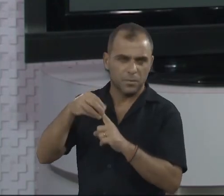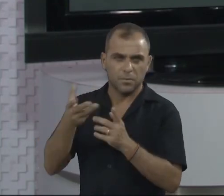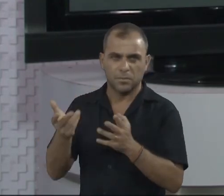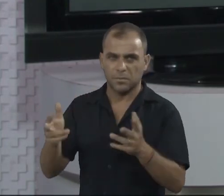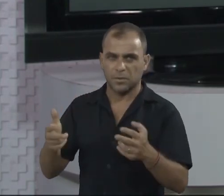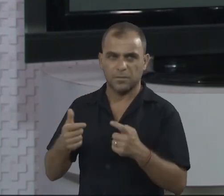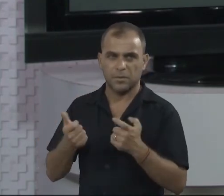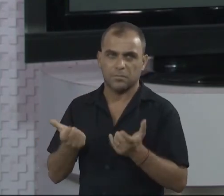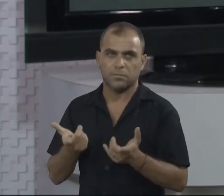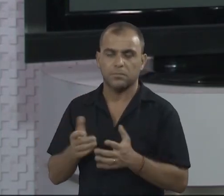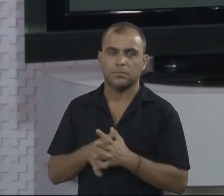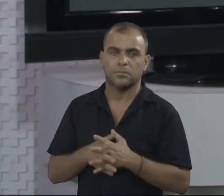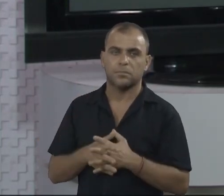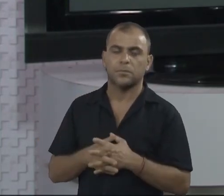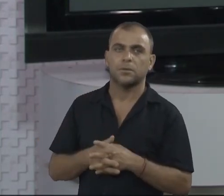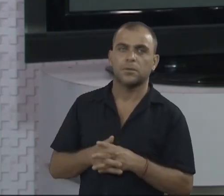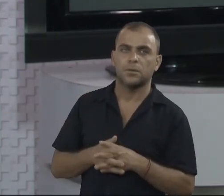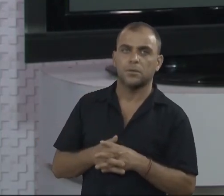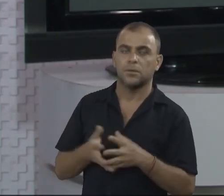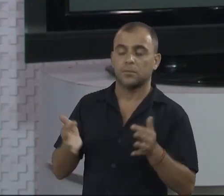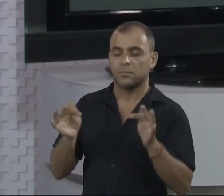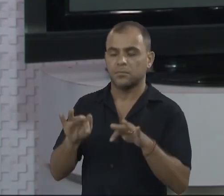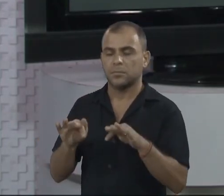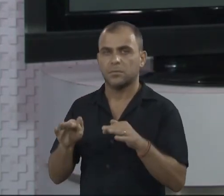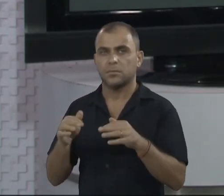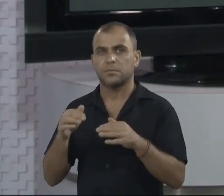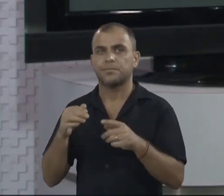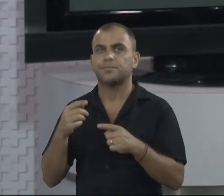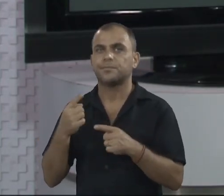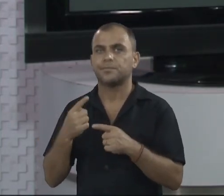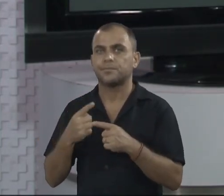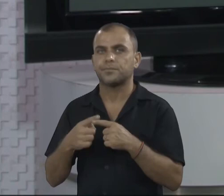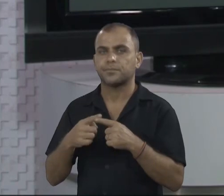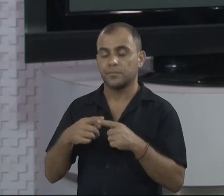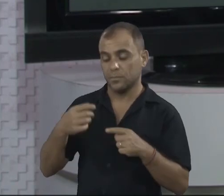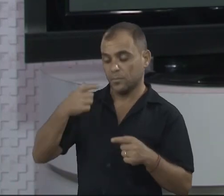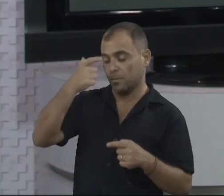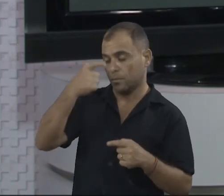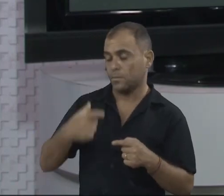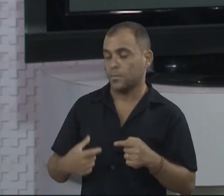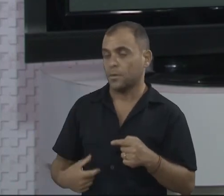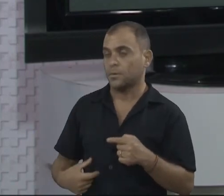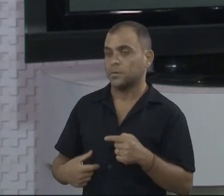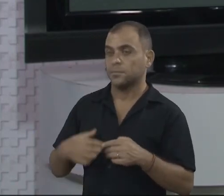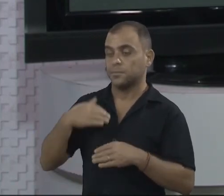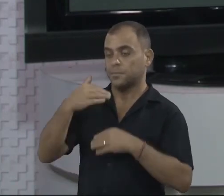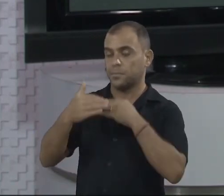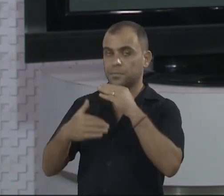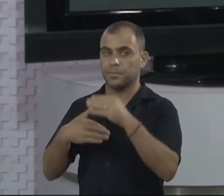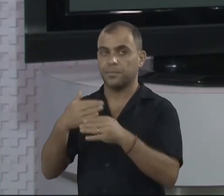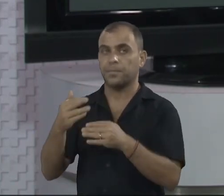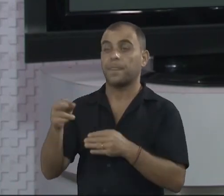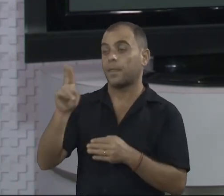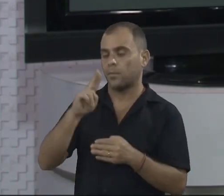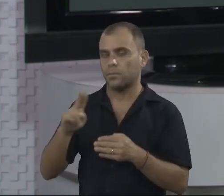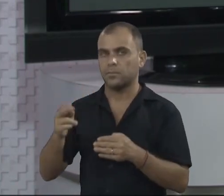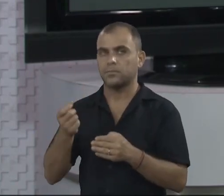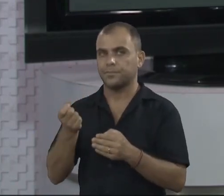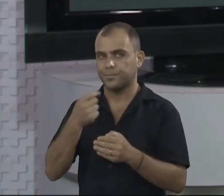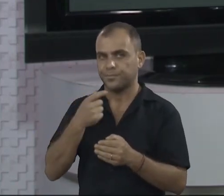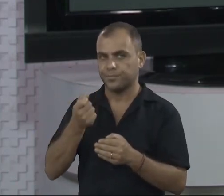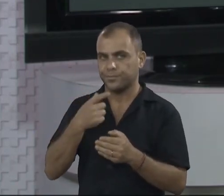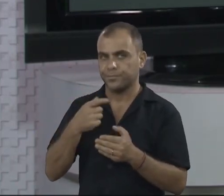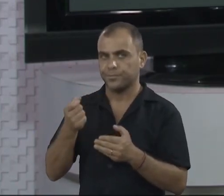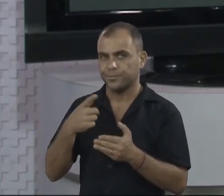passar. E, por fim, alguns efeitos que causam no corpo posteriormente, assim, né? Não só quando